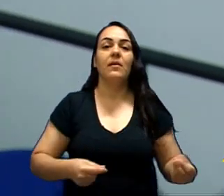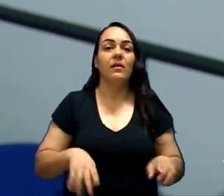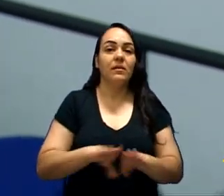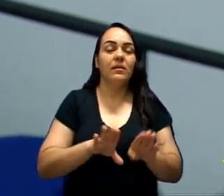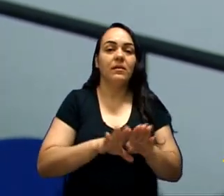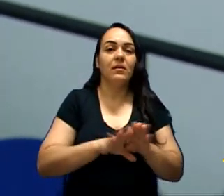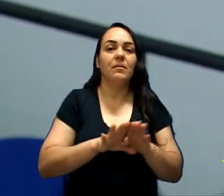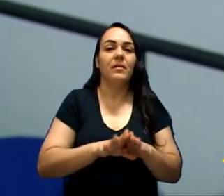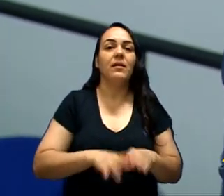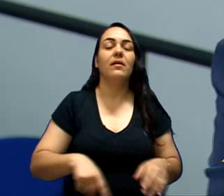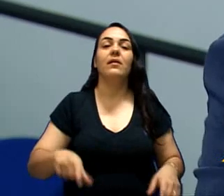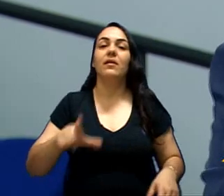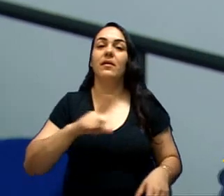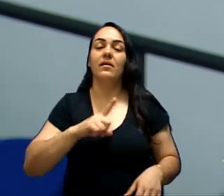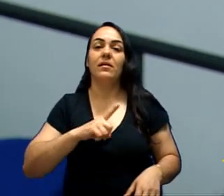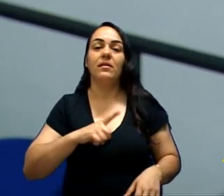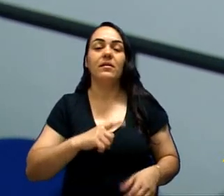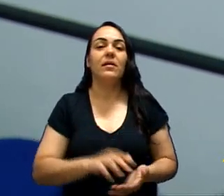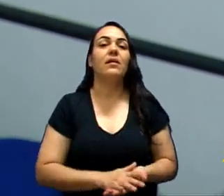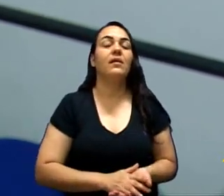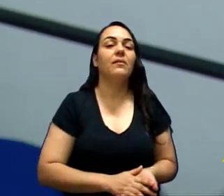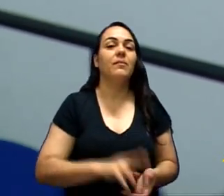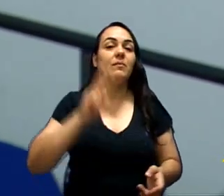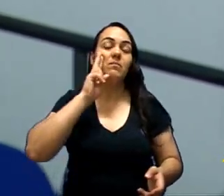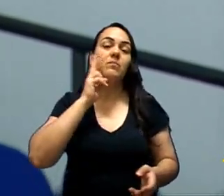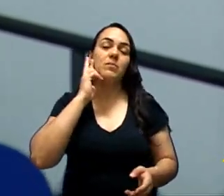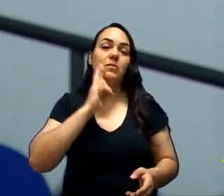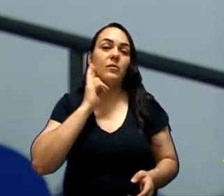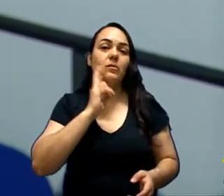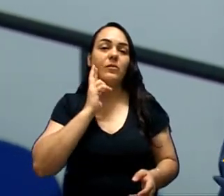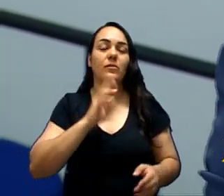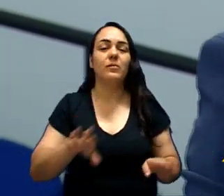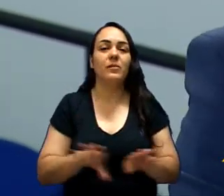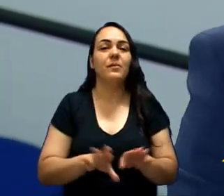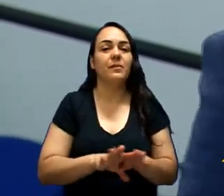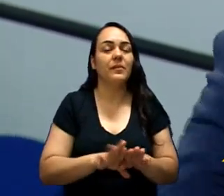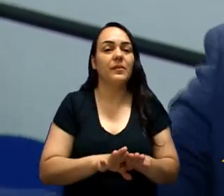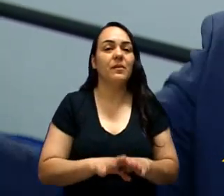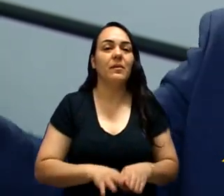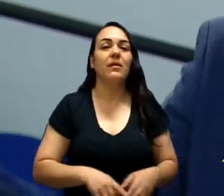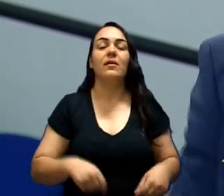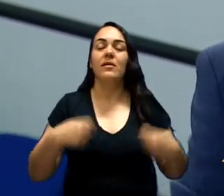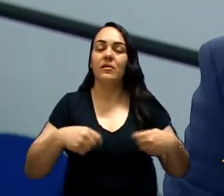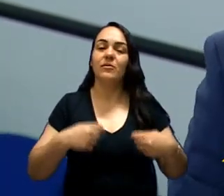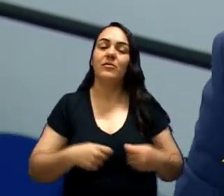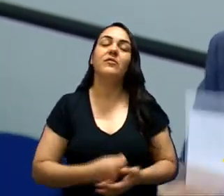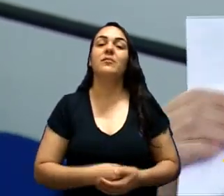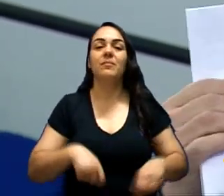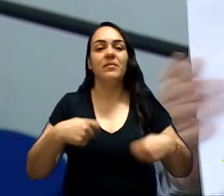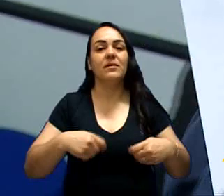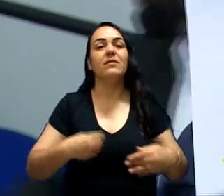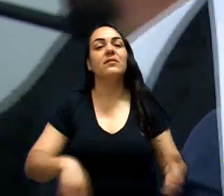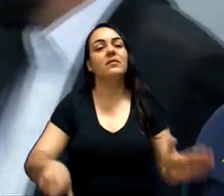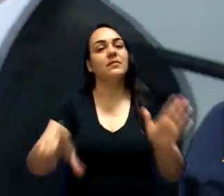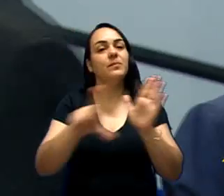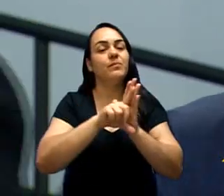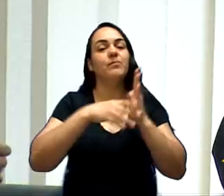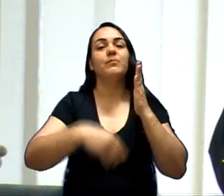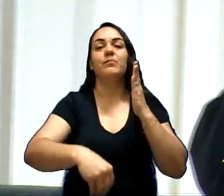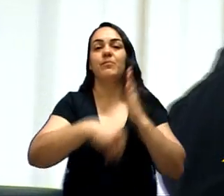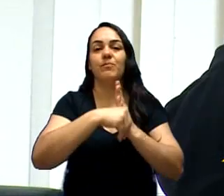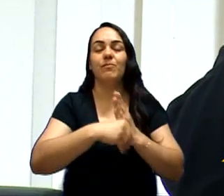brincadeira. Assim, eu não estou sabendo. Presidente, aí vem falar com o líder do nós governo. Nós vamos perder tá essas emendas. Nós é claro, vamos perder pô. Essas emendas. Agora, explica parece